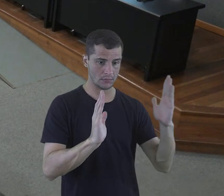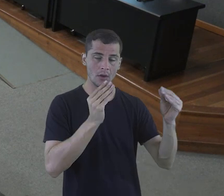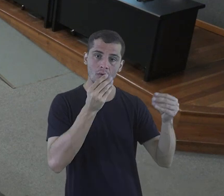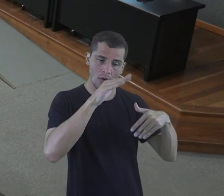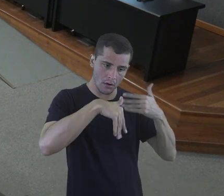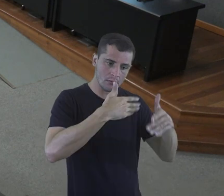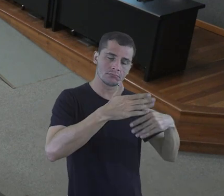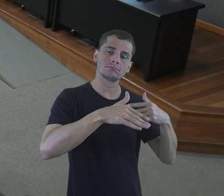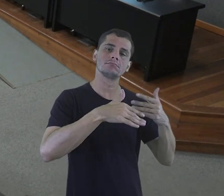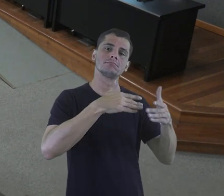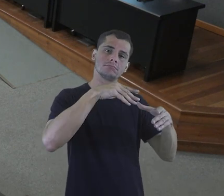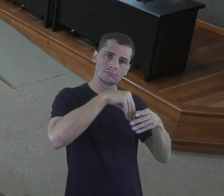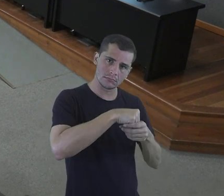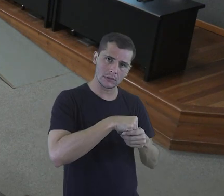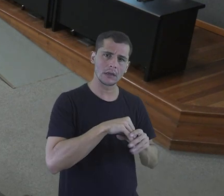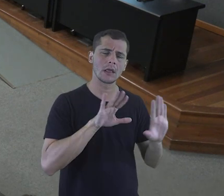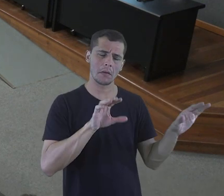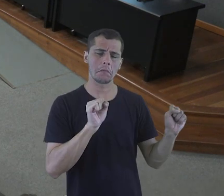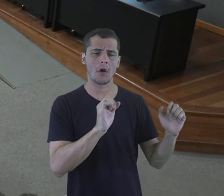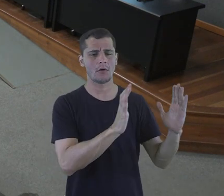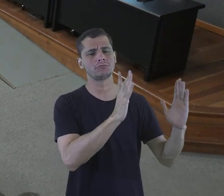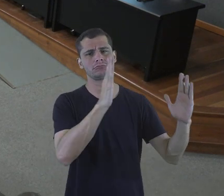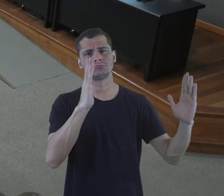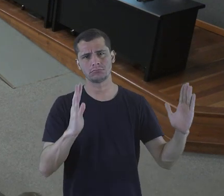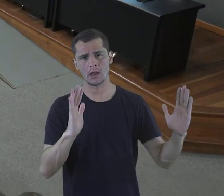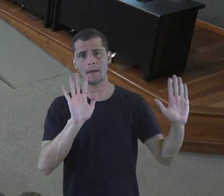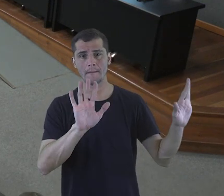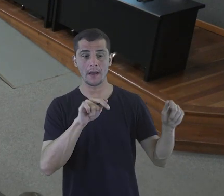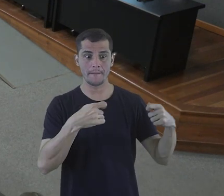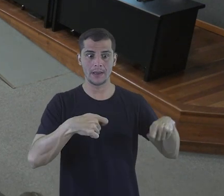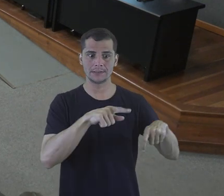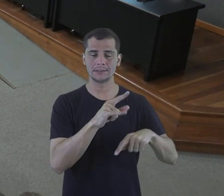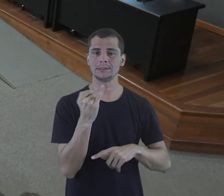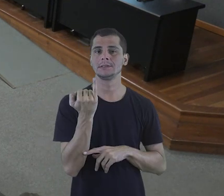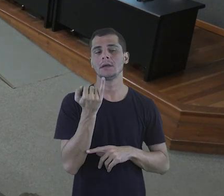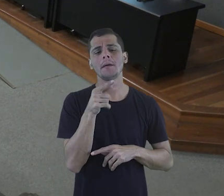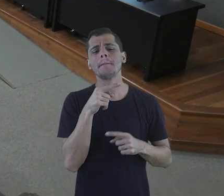claro que pode prorrogar e etc e tal mas tem que ter fundamento